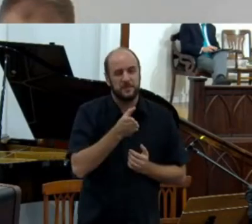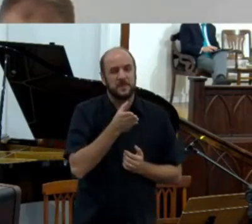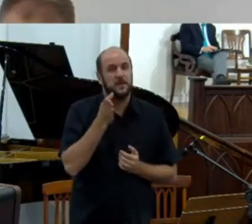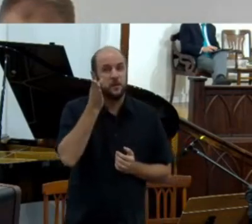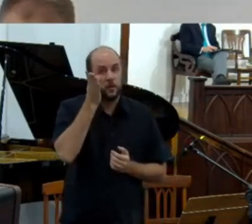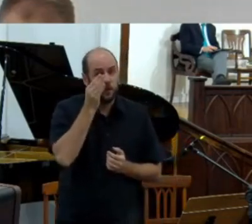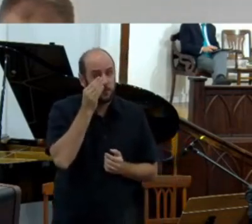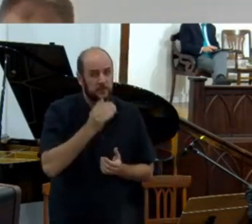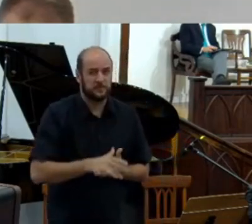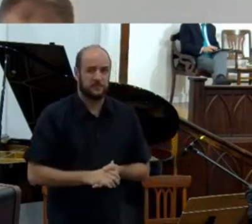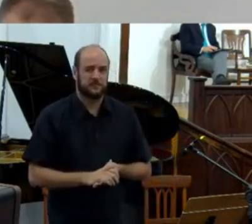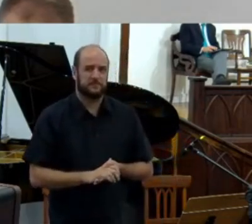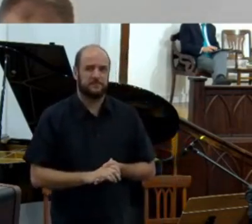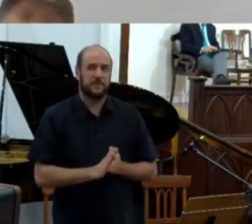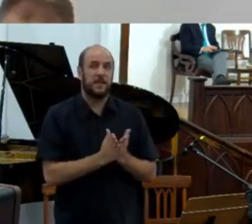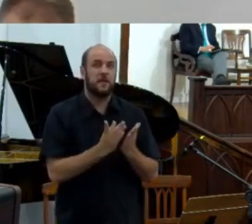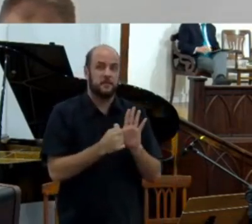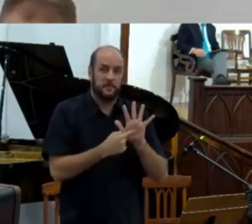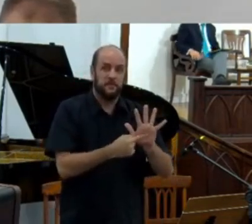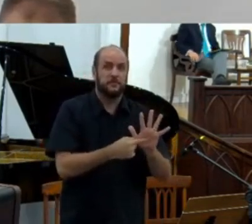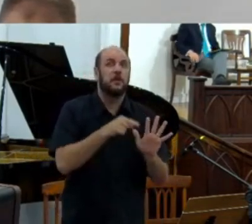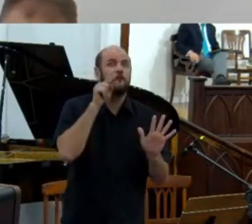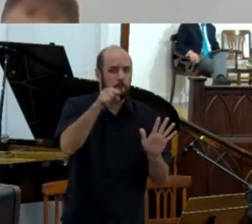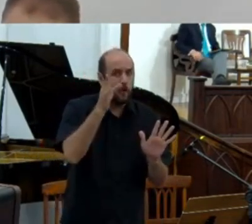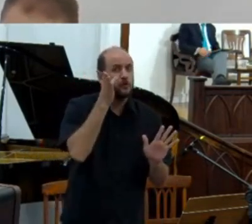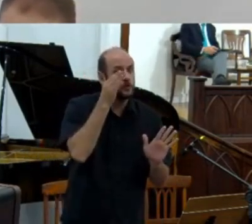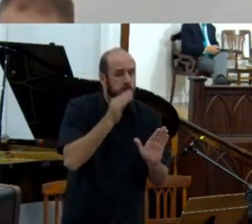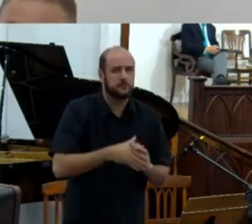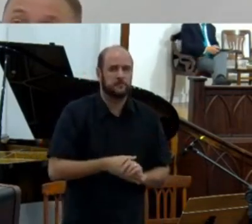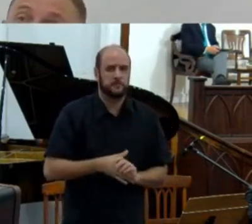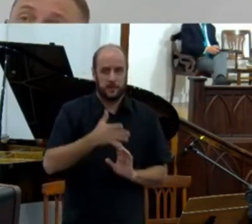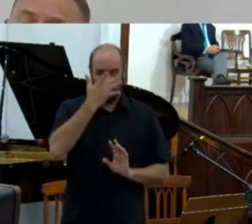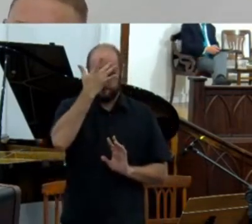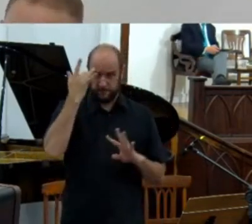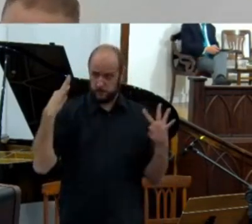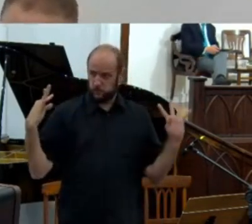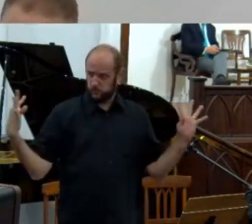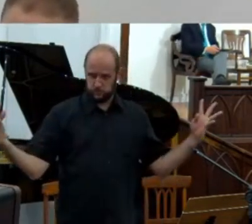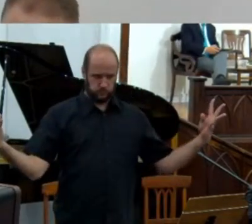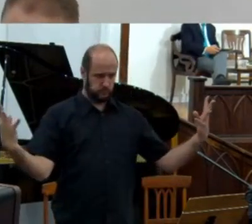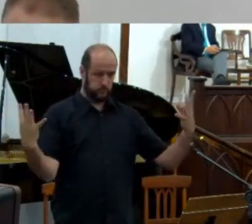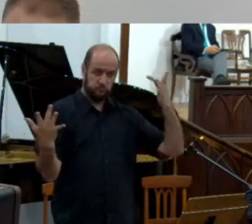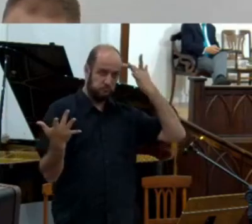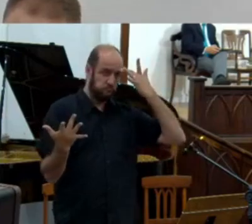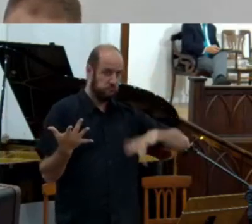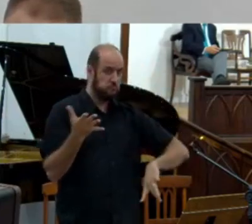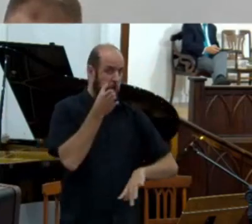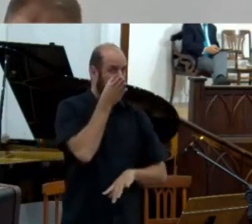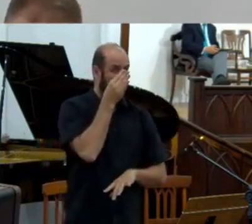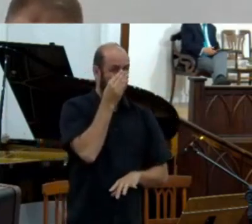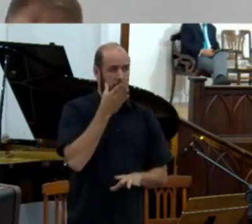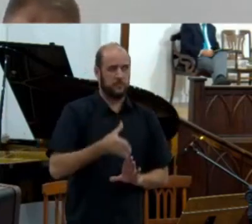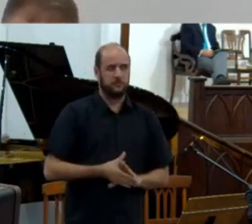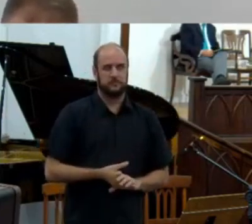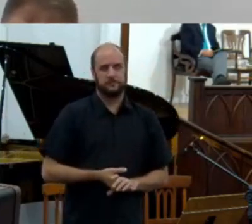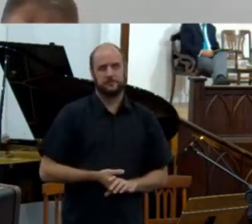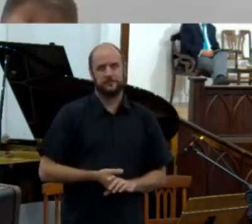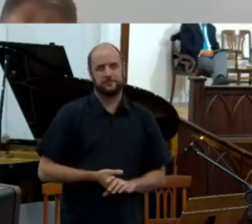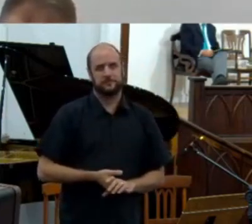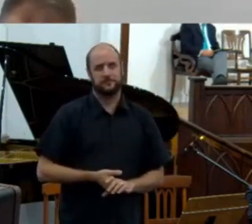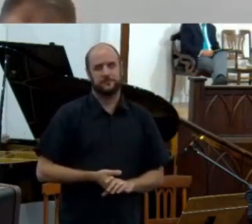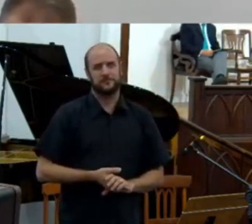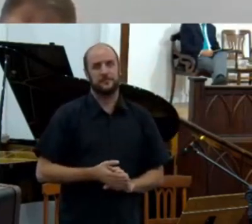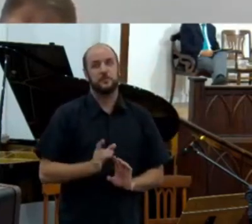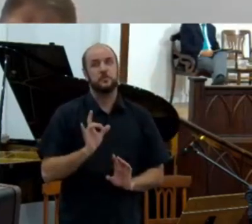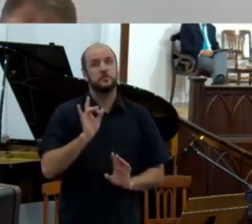de Deus diga: você está cobiçando. As pessoas ao redor não sabem que alguém está cobiçando. Até que